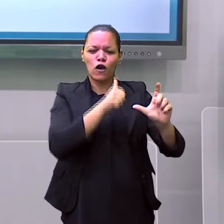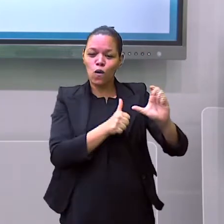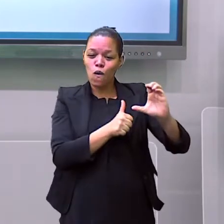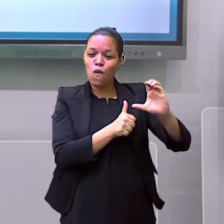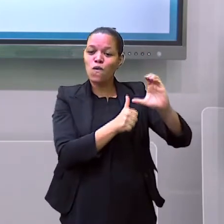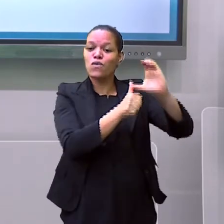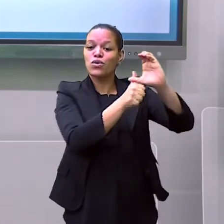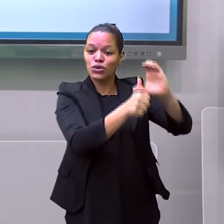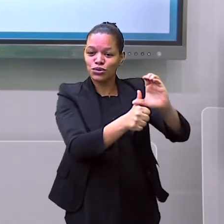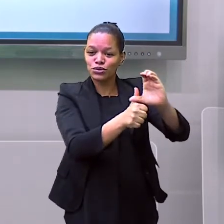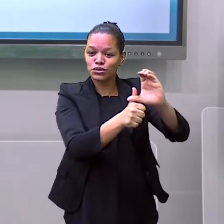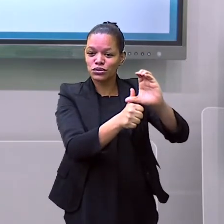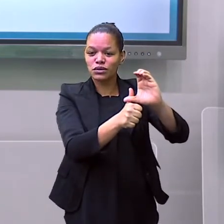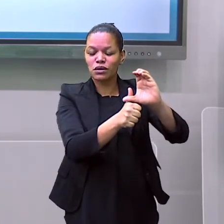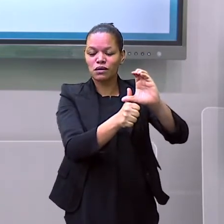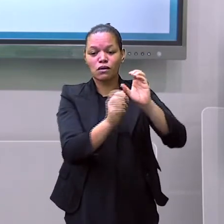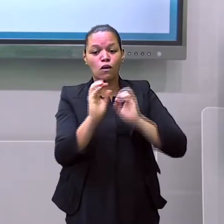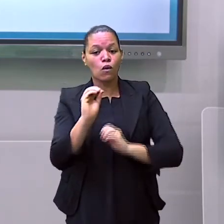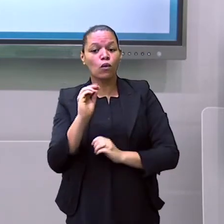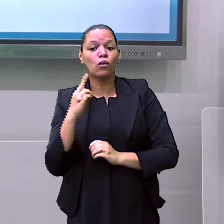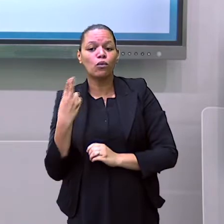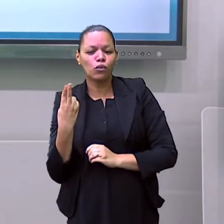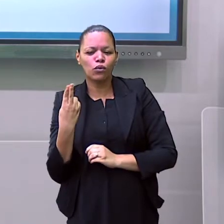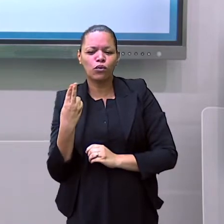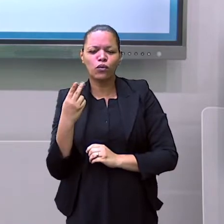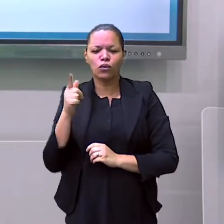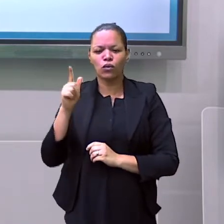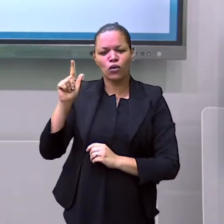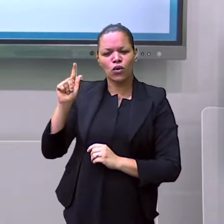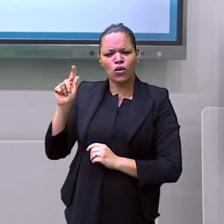cristão ou gregoriano.